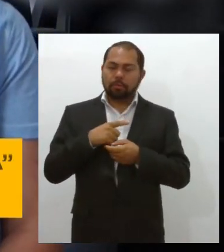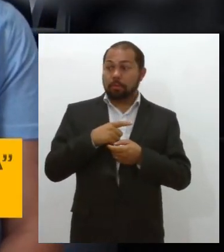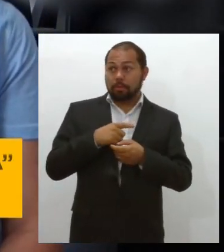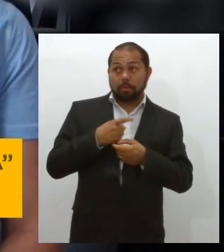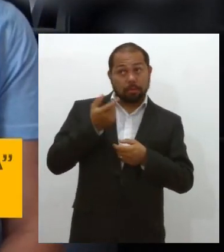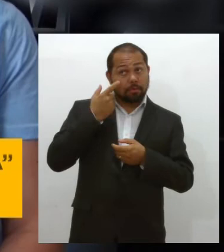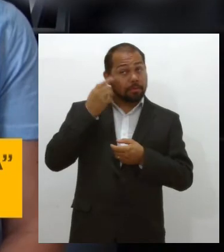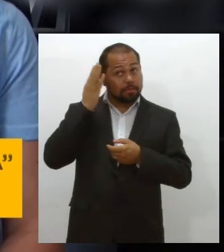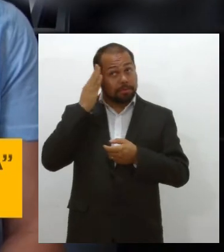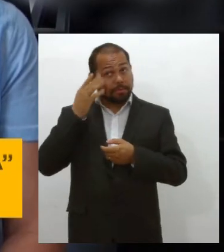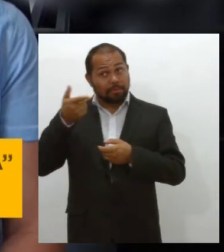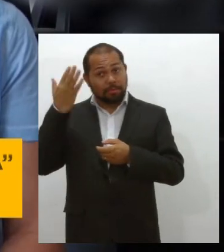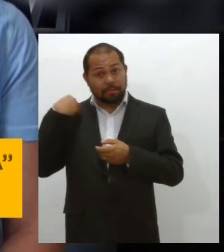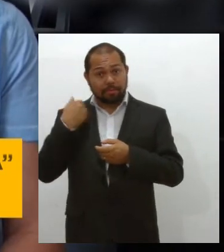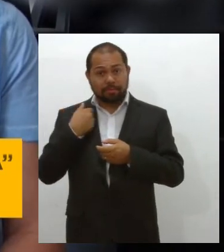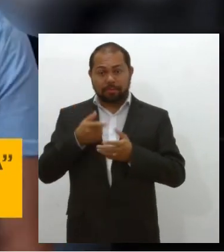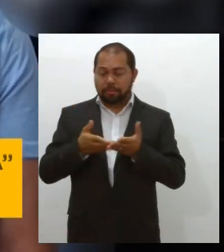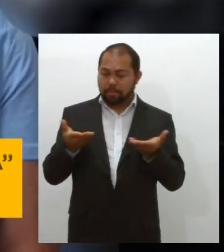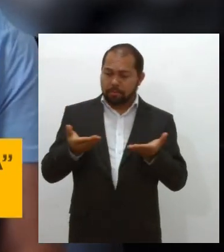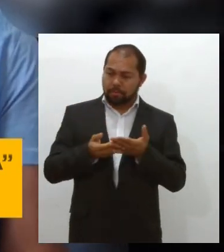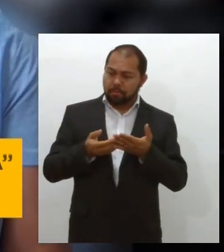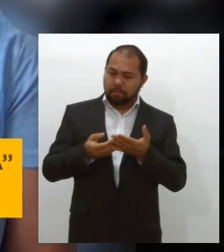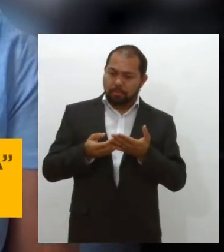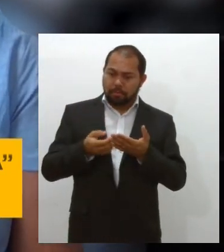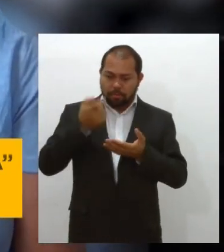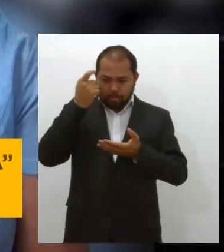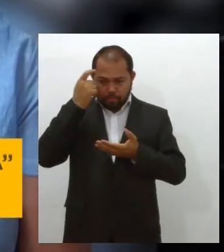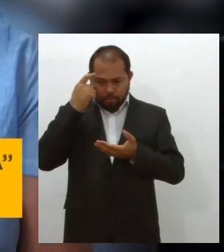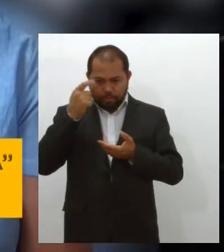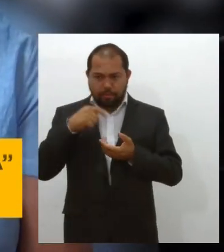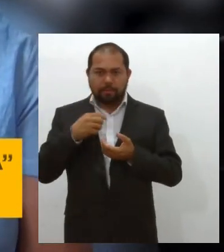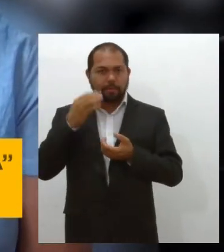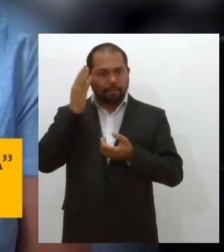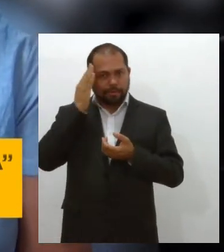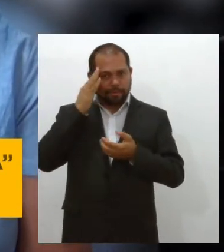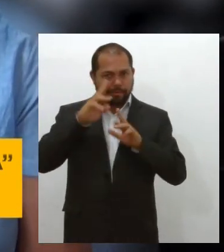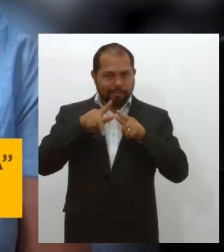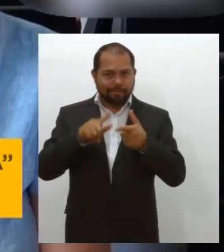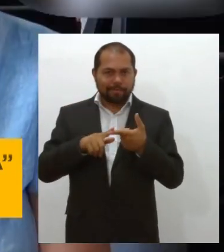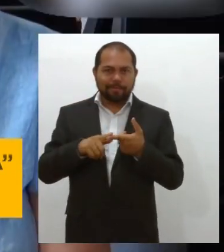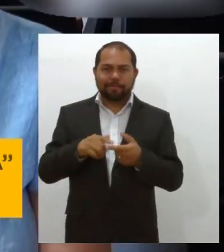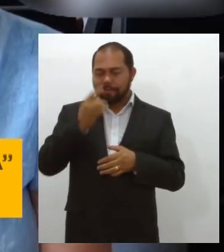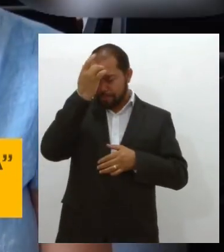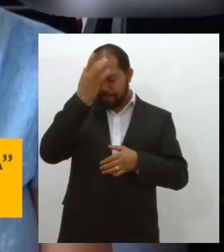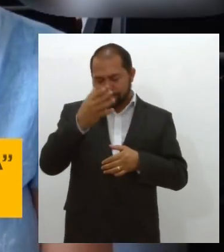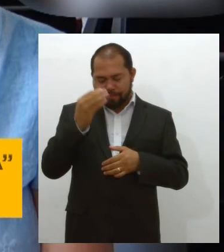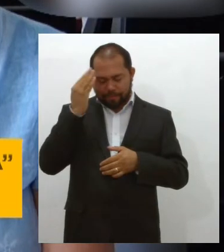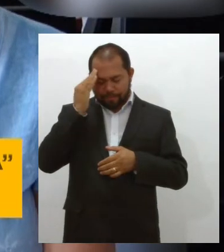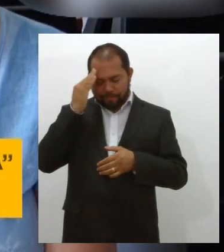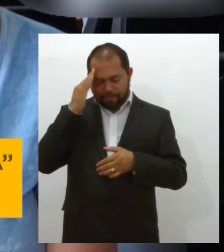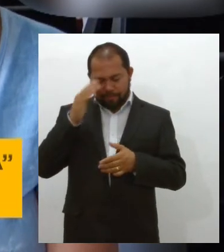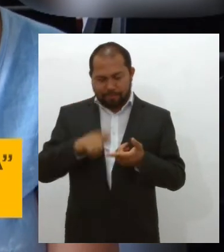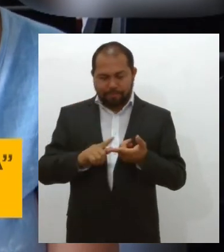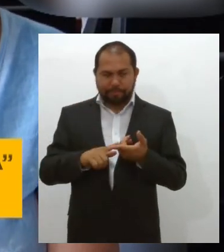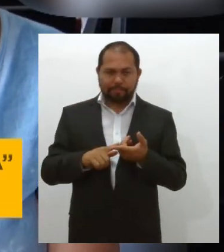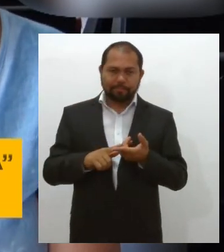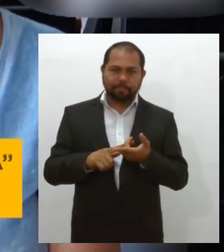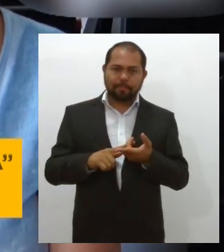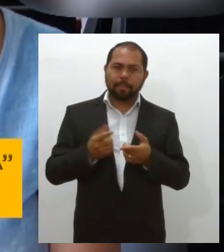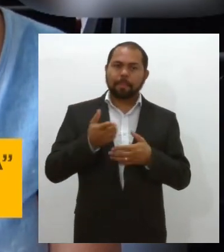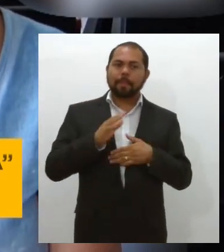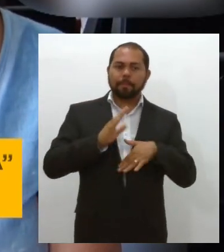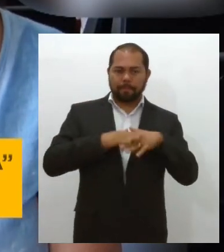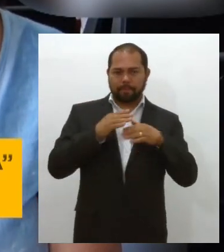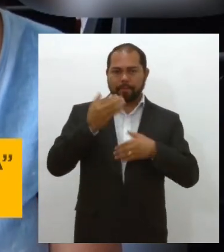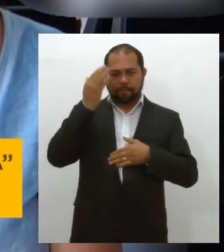né, para completamente ele pensar de outra forma. Pela peça de teatro ficou mais fácil da pessoa entender. É uma melhora assim para nós entender mais, aprender